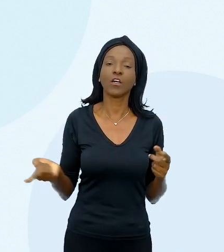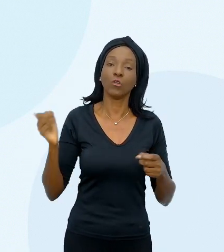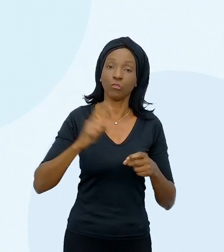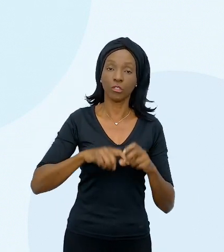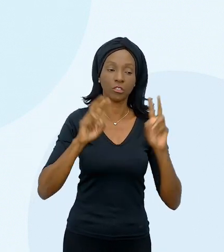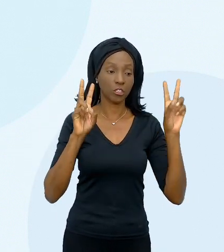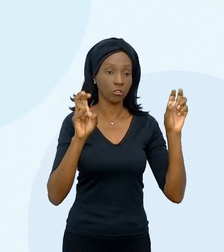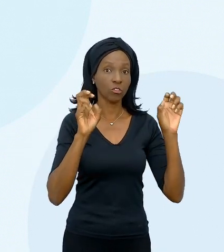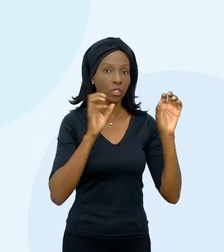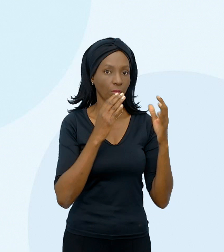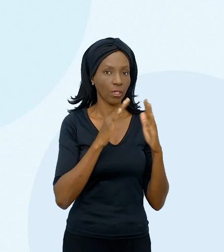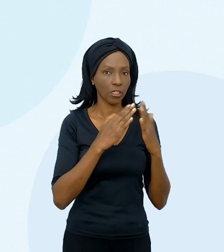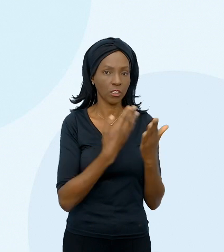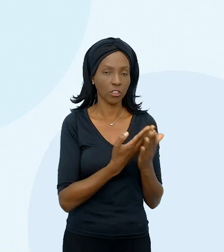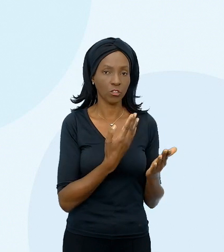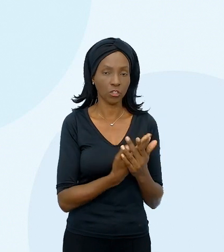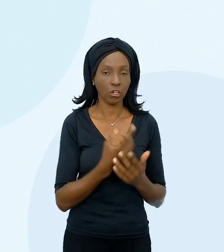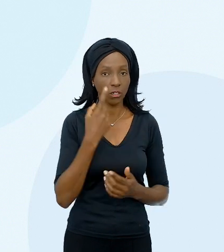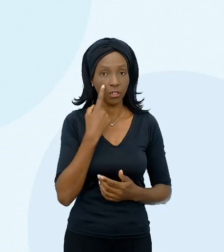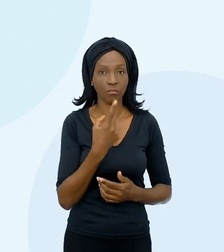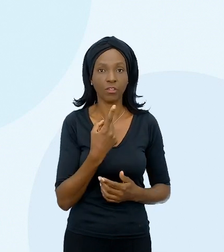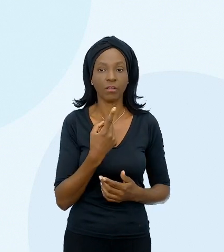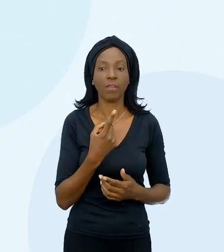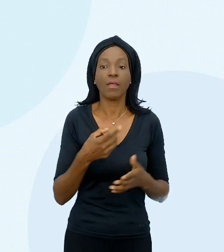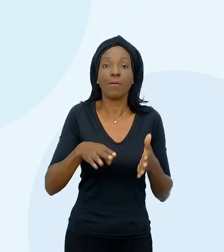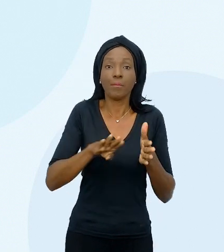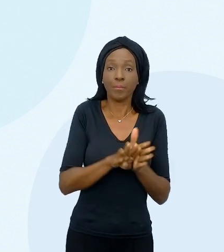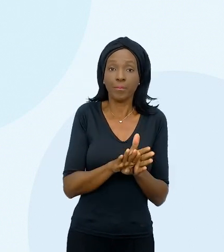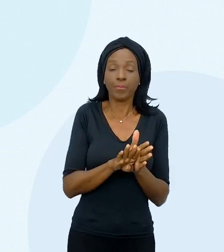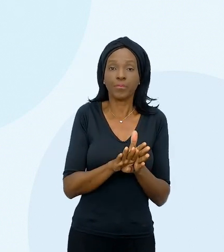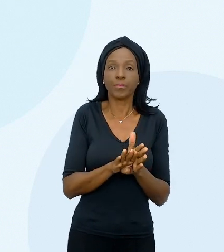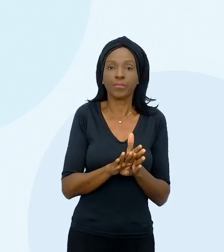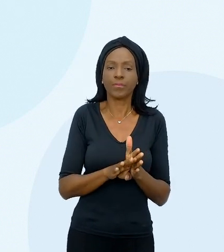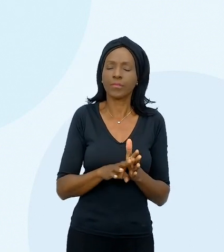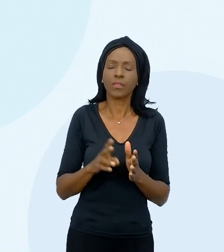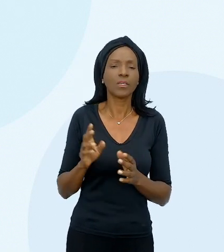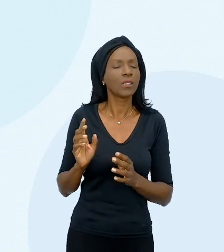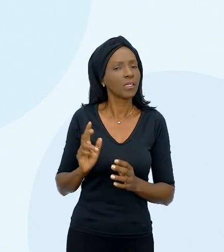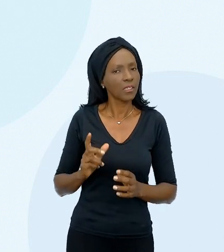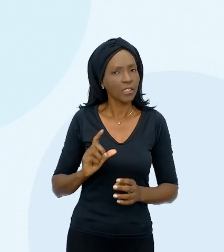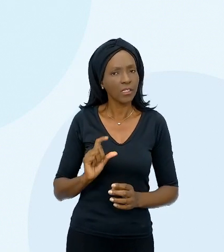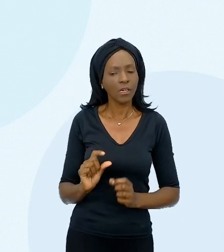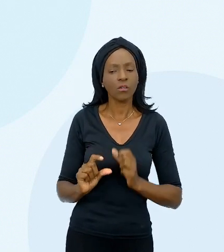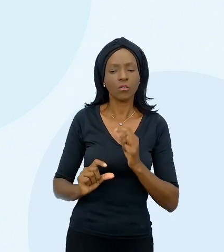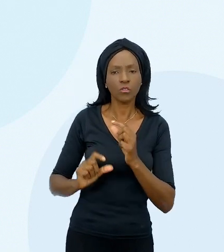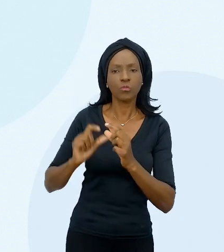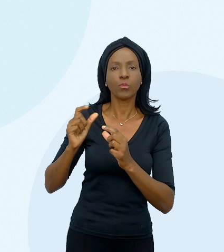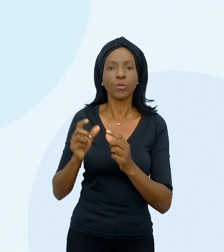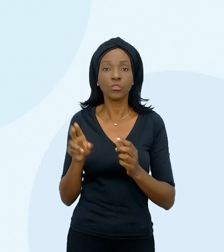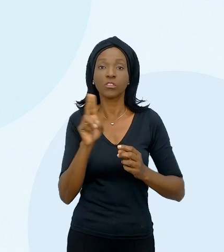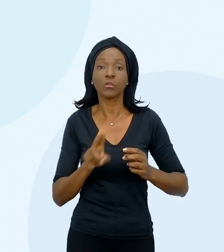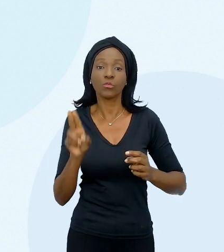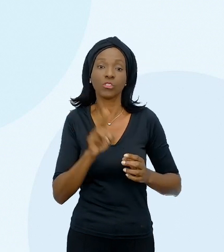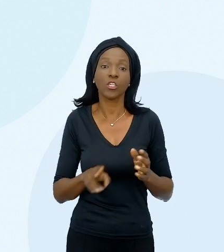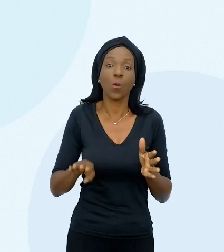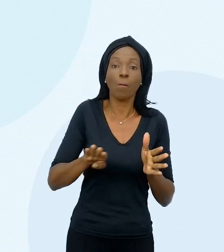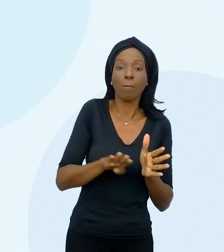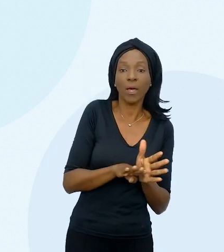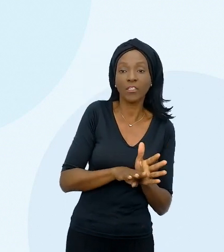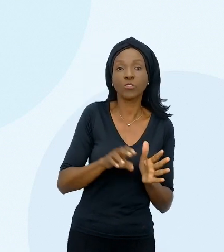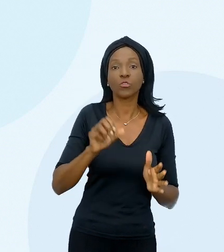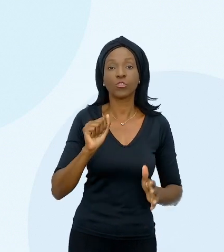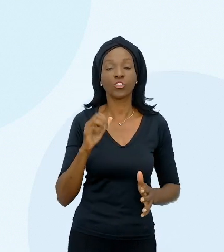de escola, veja só, é uma metodologia que vem sendo, né, desenvolvida por meio de métodos ativos e